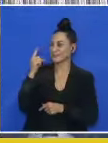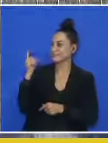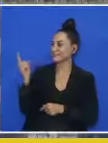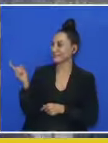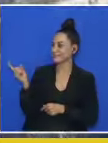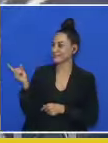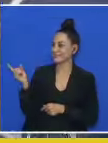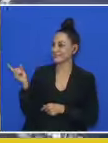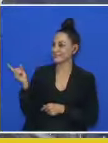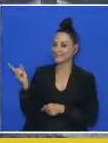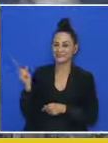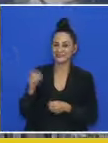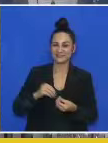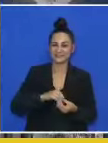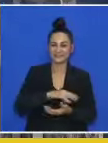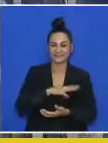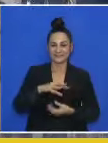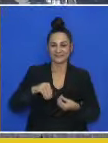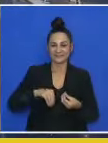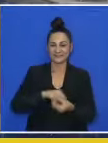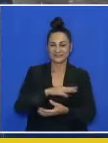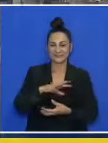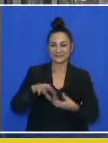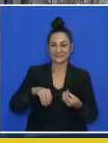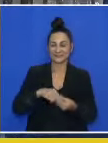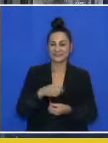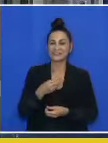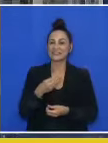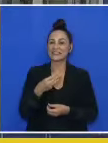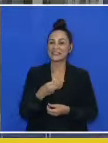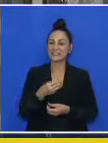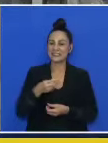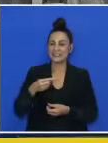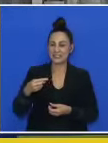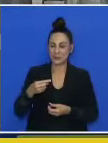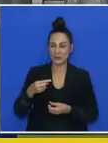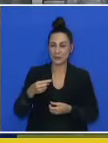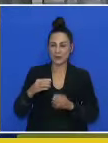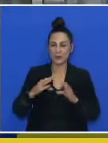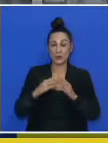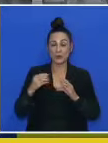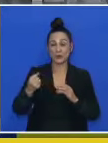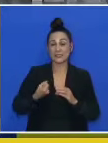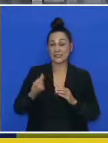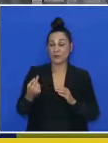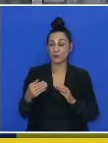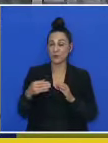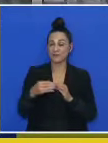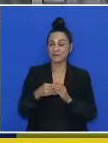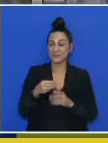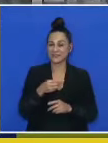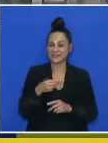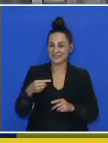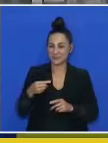Valendo! Globo carregado, embaralhando 31 bolas numeradas de 01 a